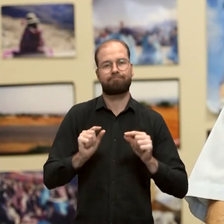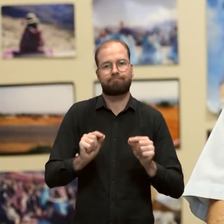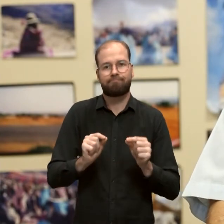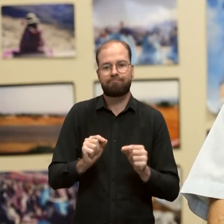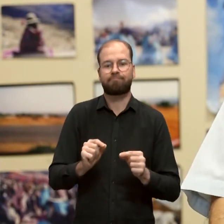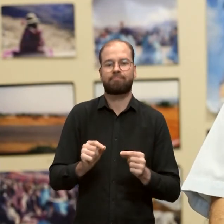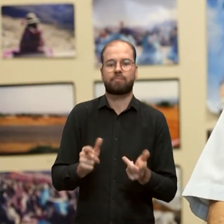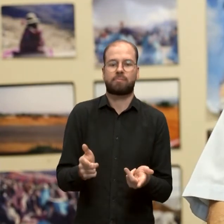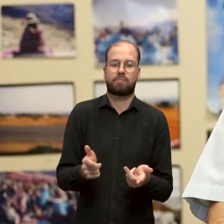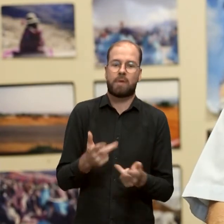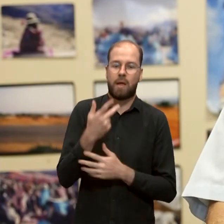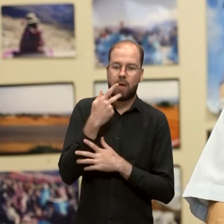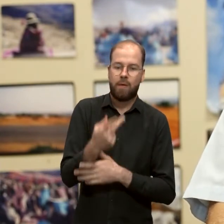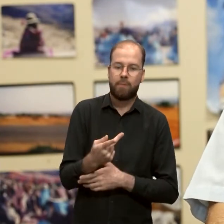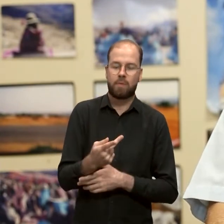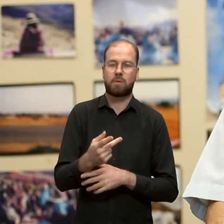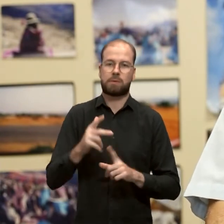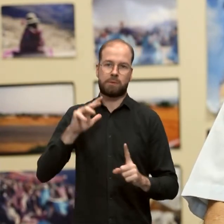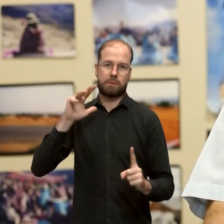dizer, isso